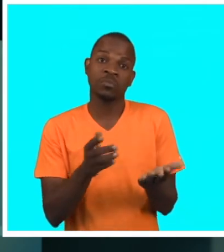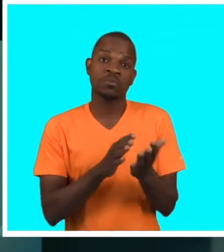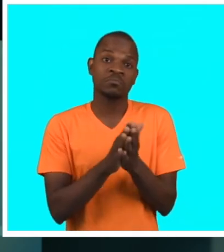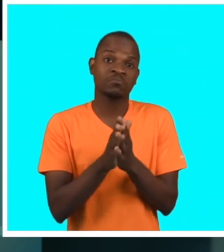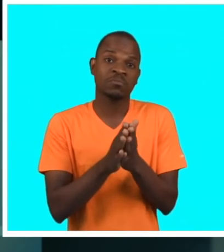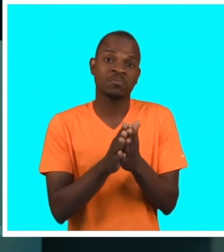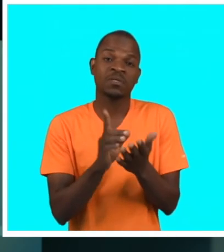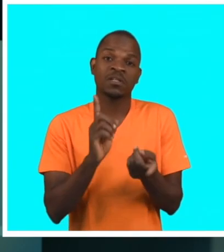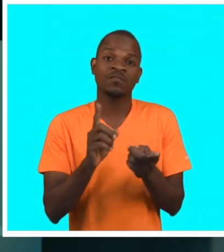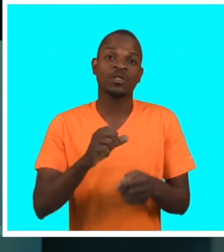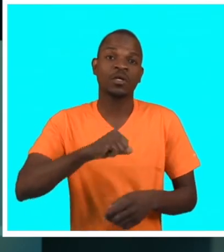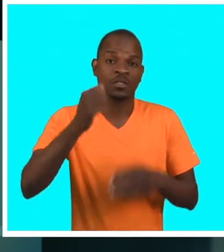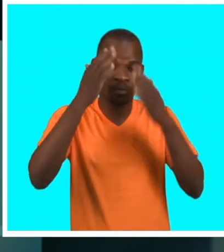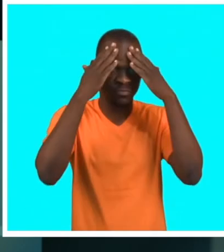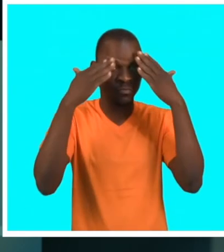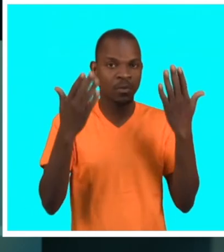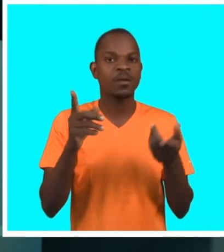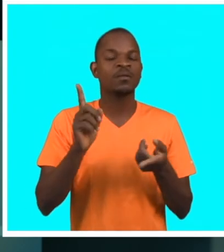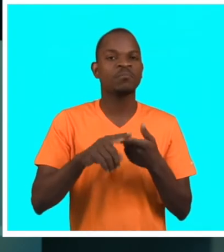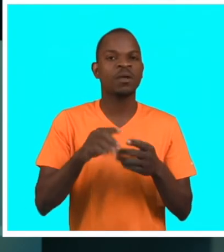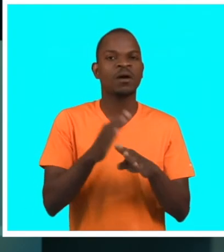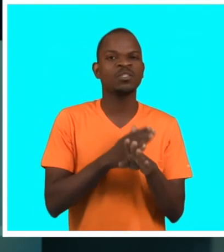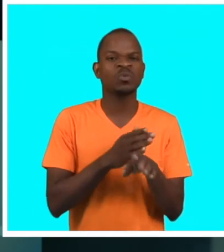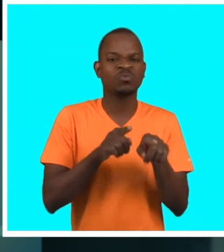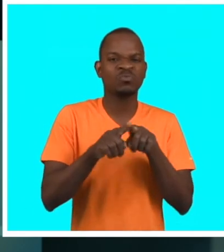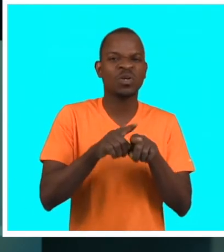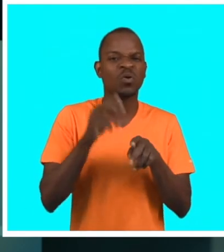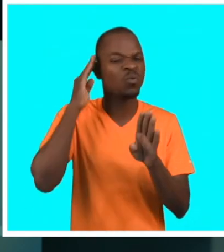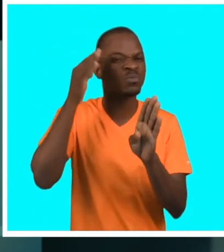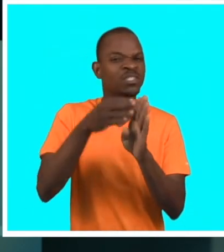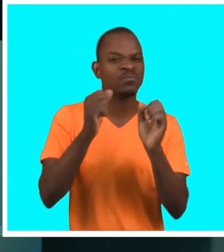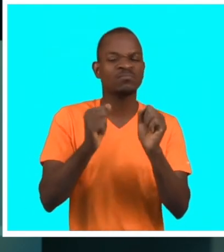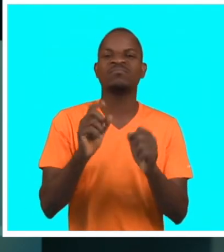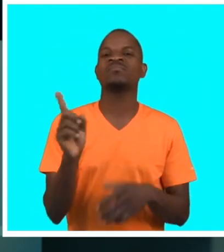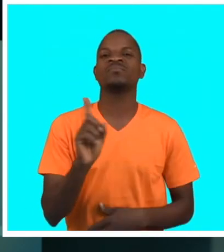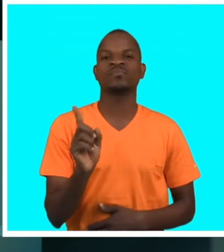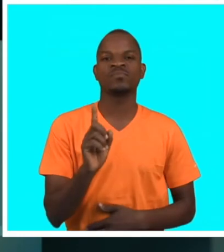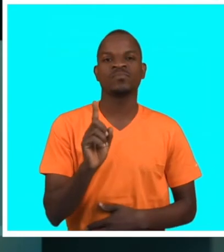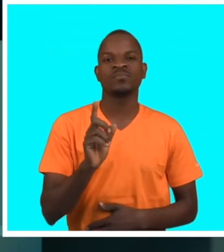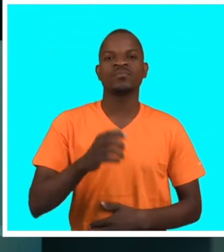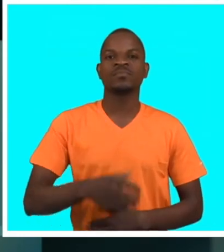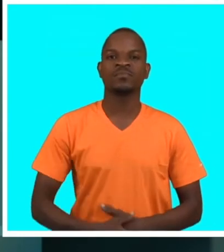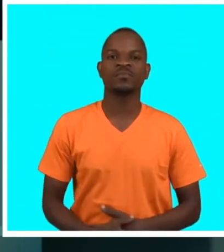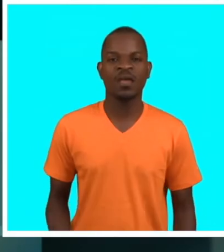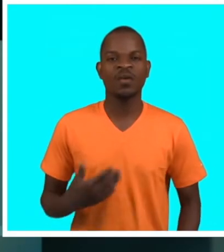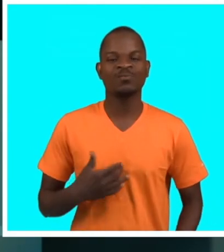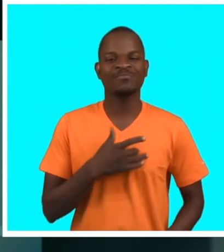não era a sua expectativa ganhar prémios, até porque nunca foi o seu objetivo.